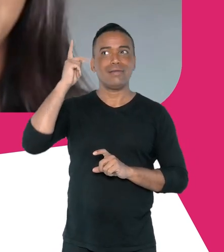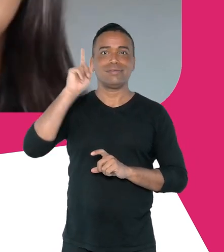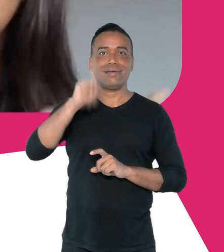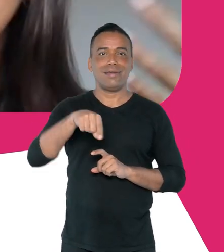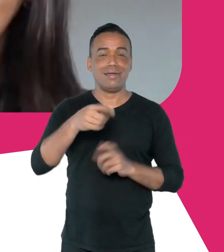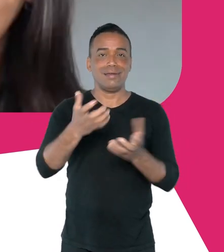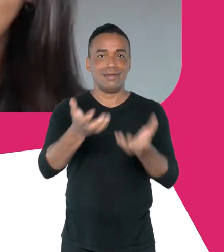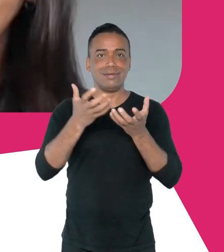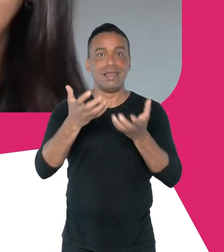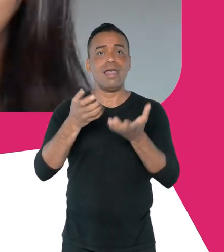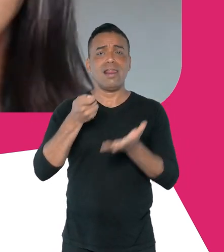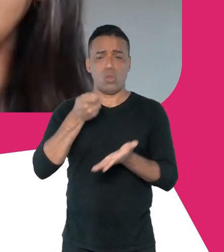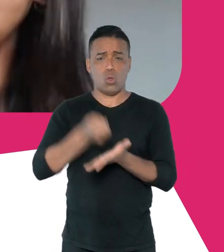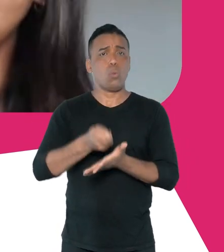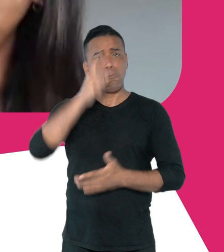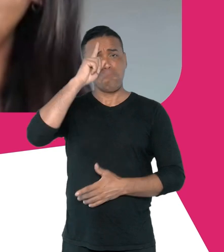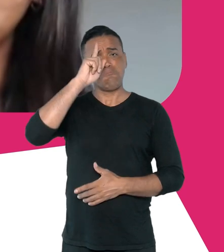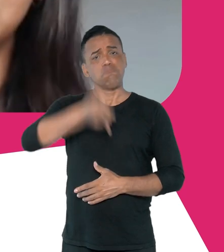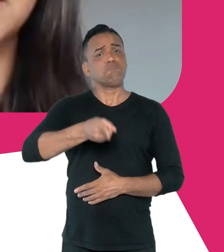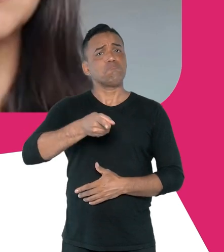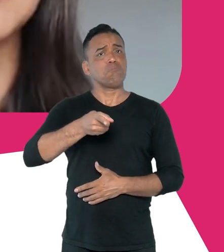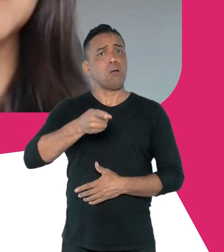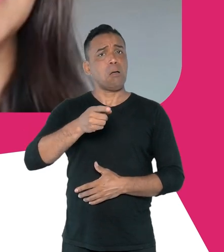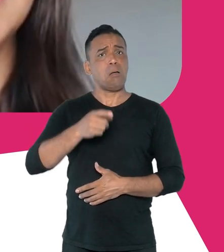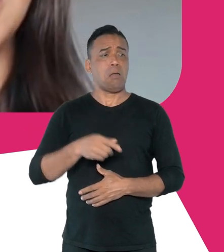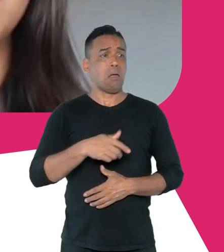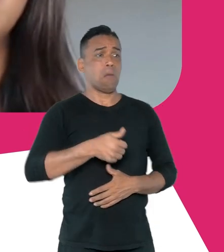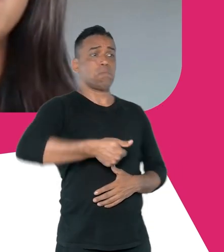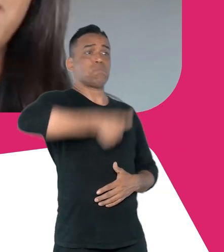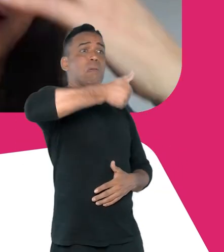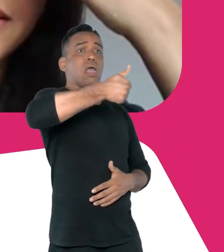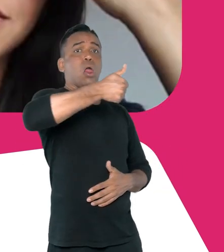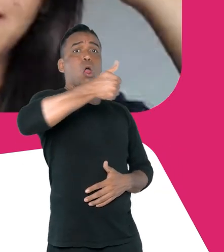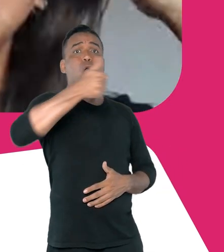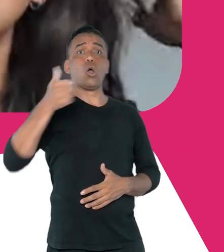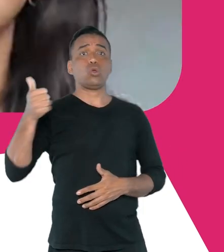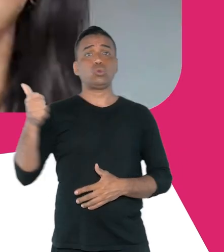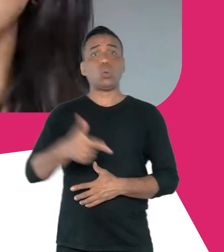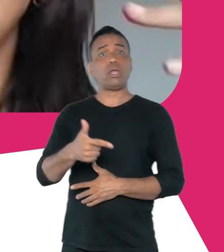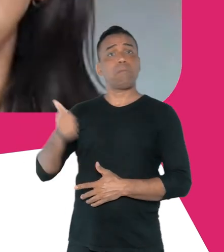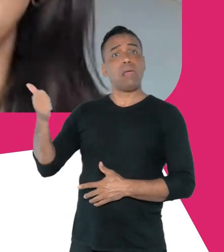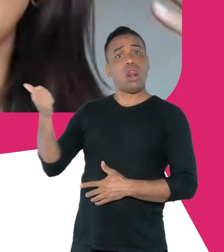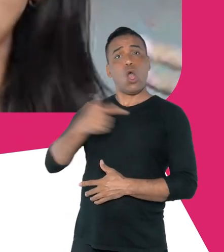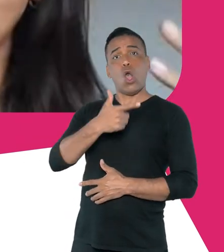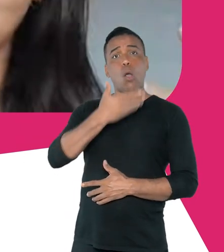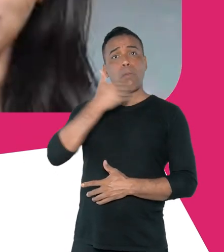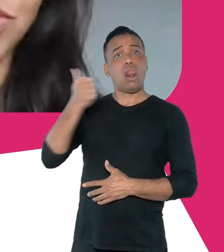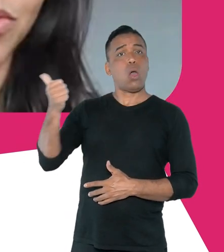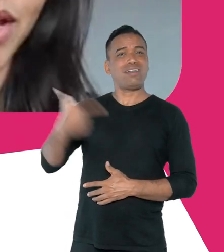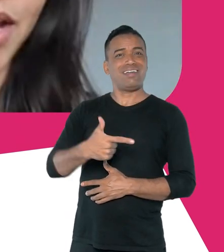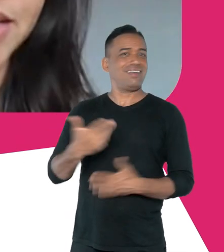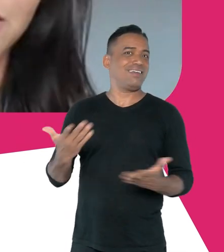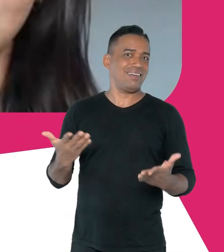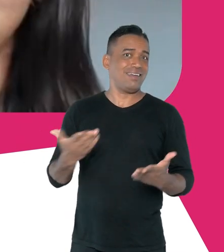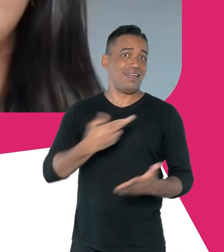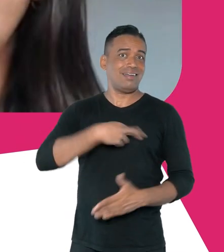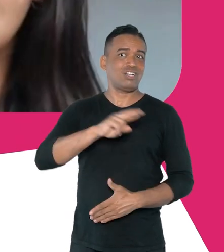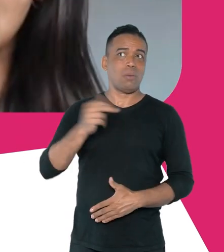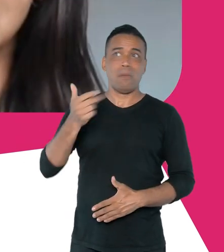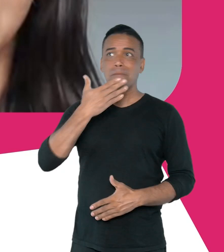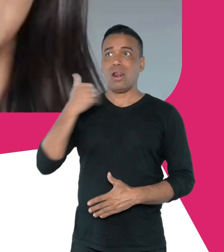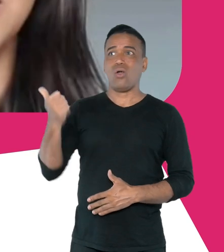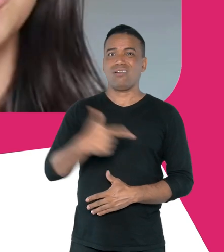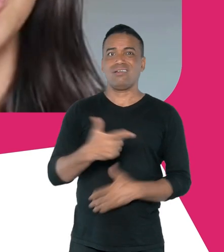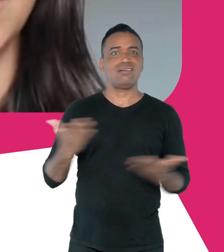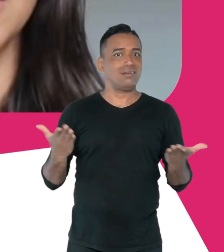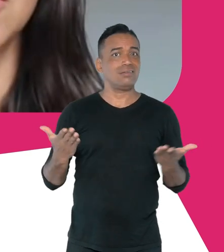que querem impor uma religião sobre a outra. A gente tem, desde lá da época das